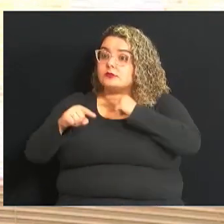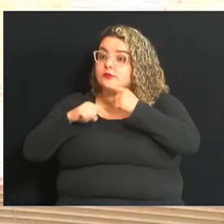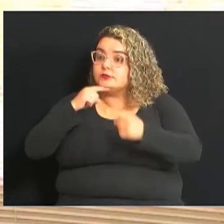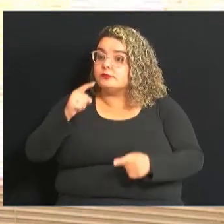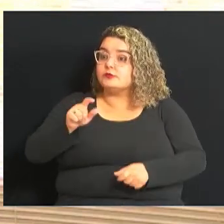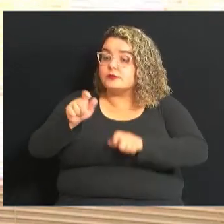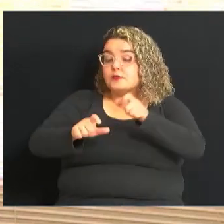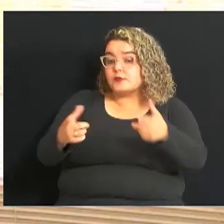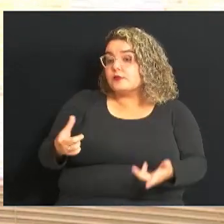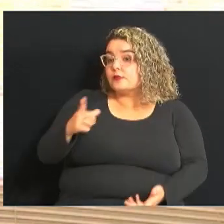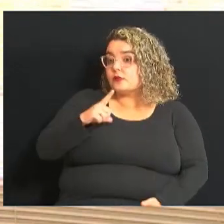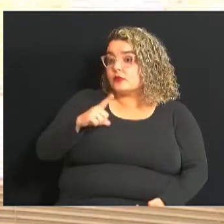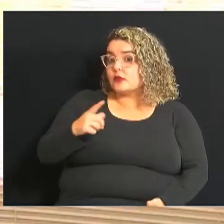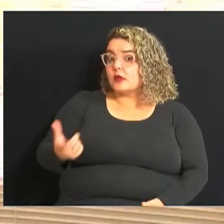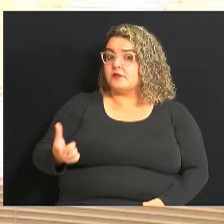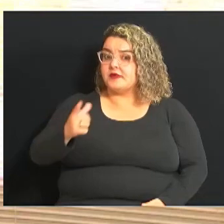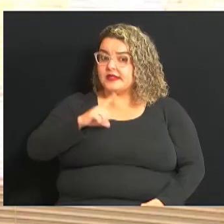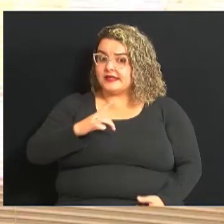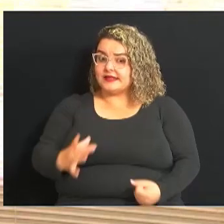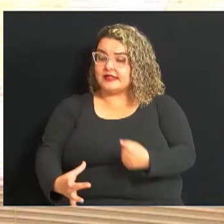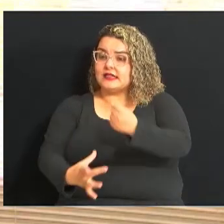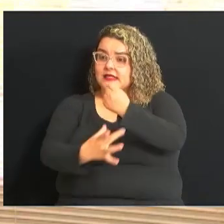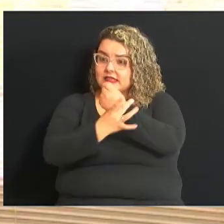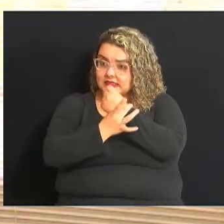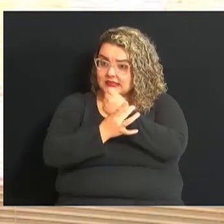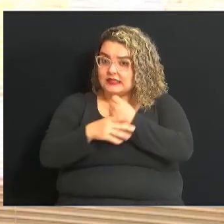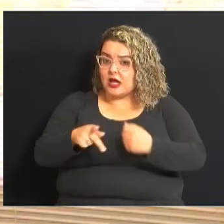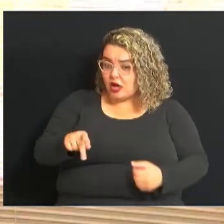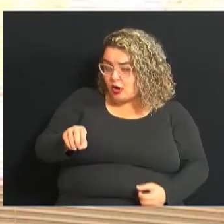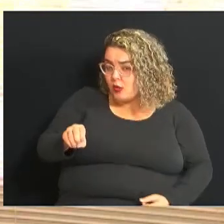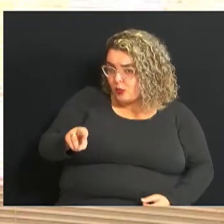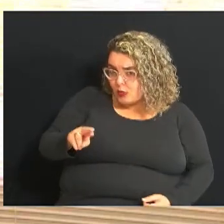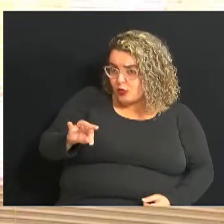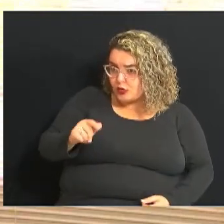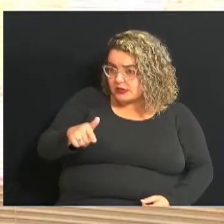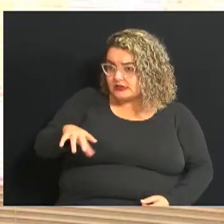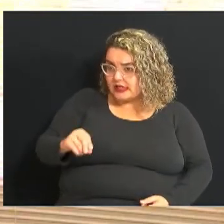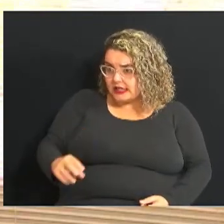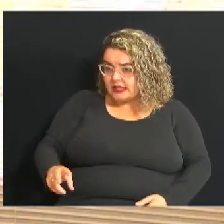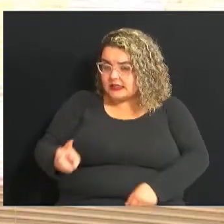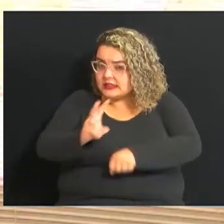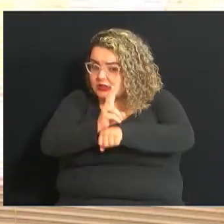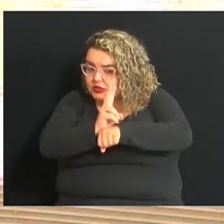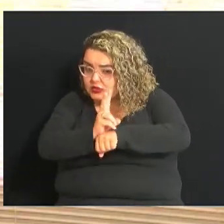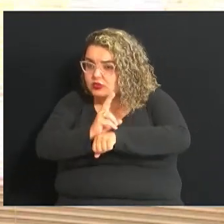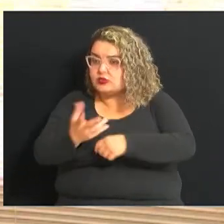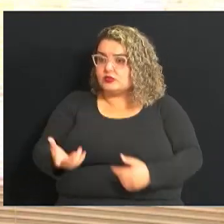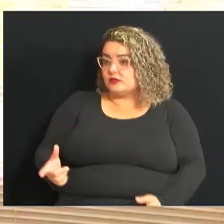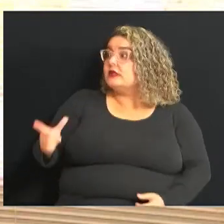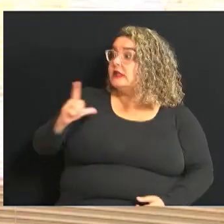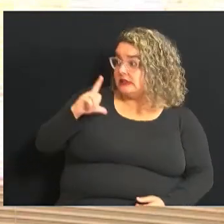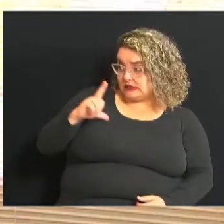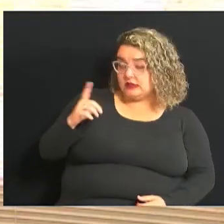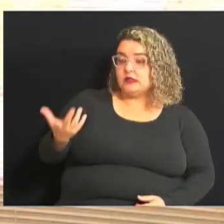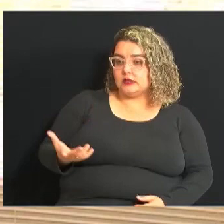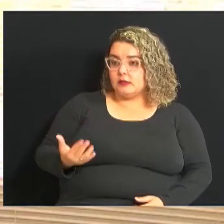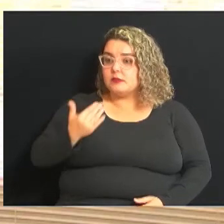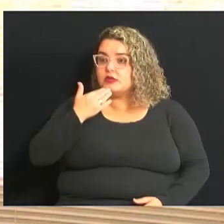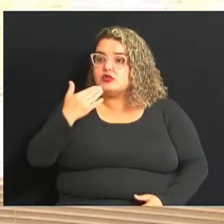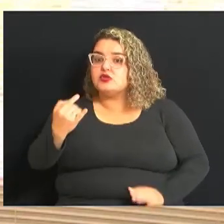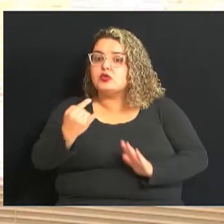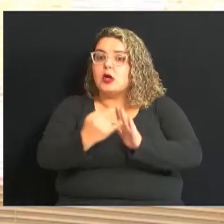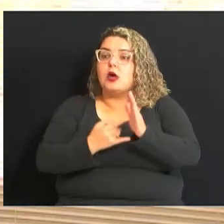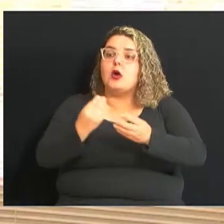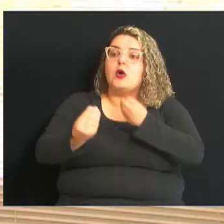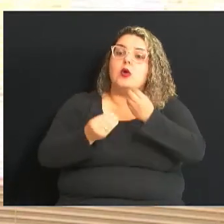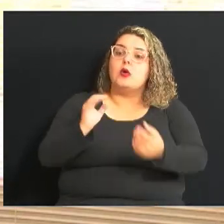estão, vai ter segurança na portaria, algum segurança? Vai pedindo documento, como que vai ser